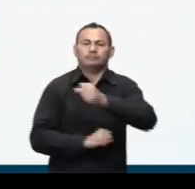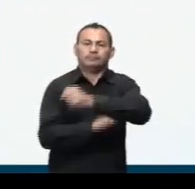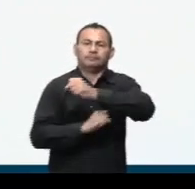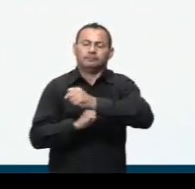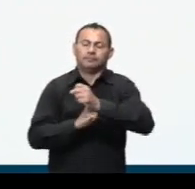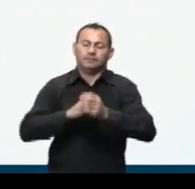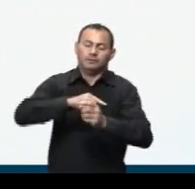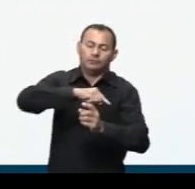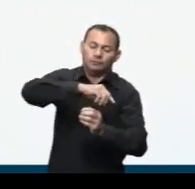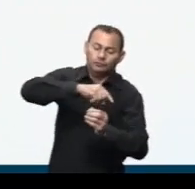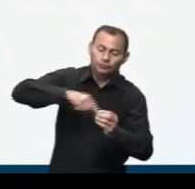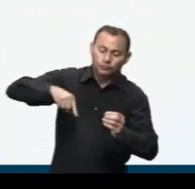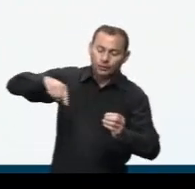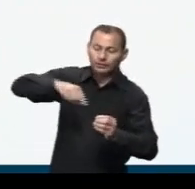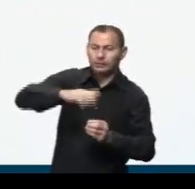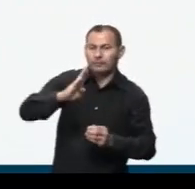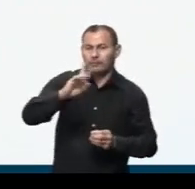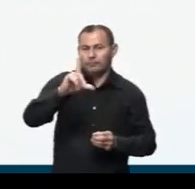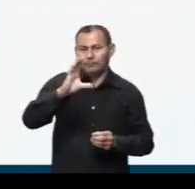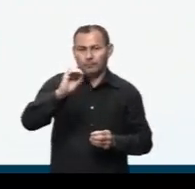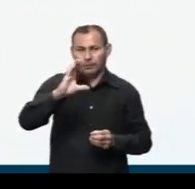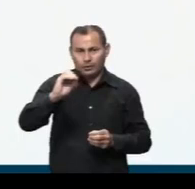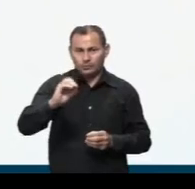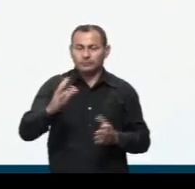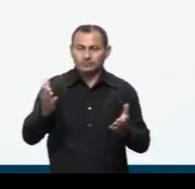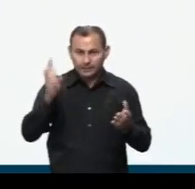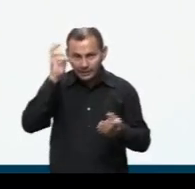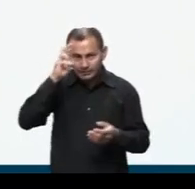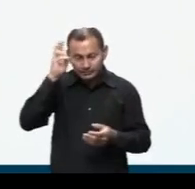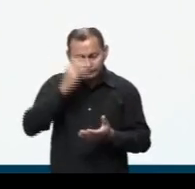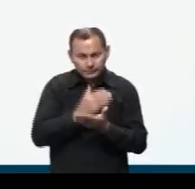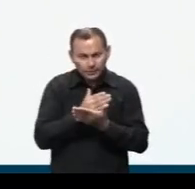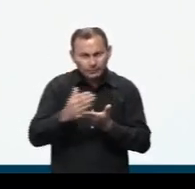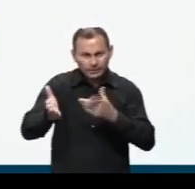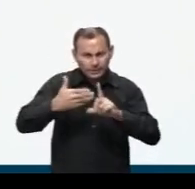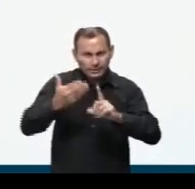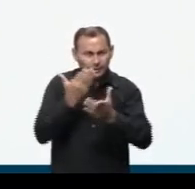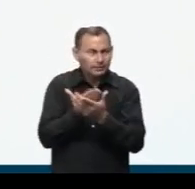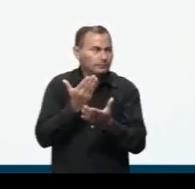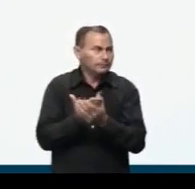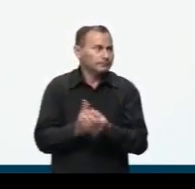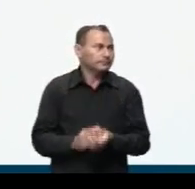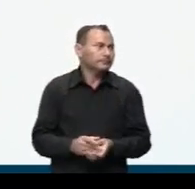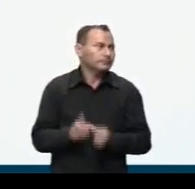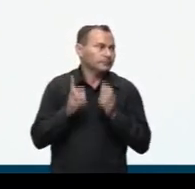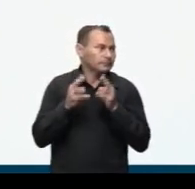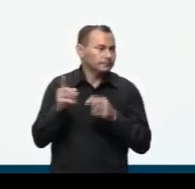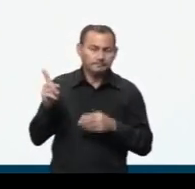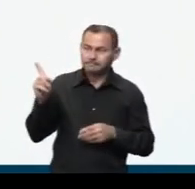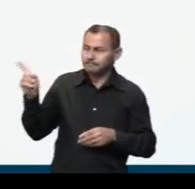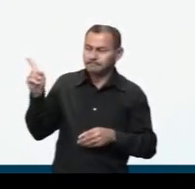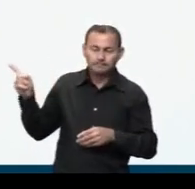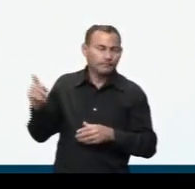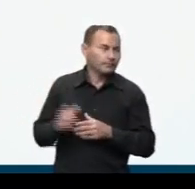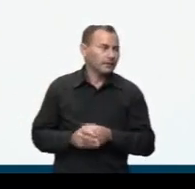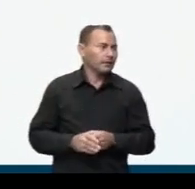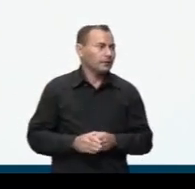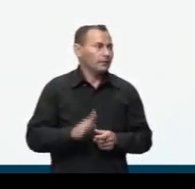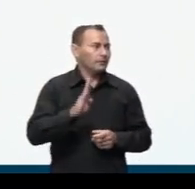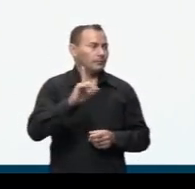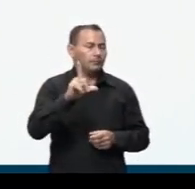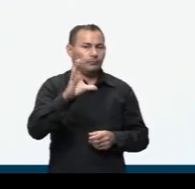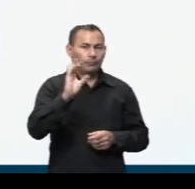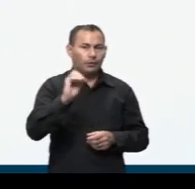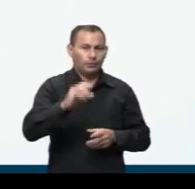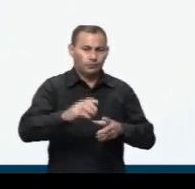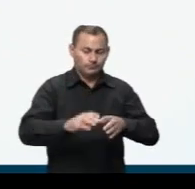aqui e em volta dele tinha um bloco. Então, lá no comecinho da aula, é isso daqui, ó, é o bloco e